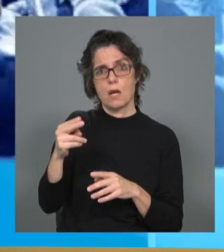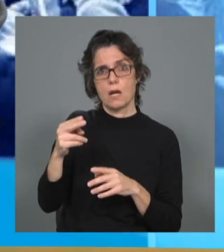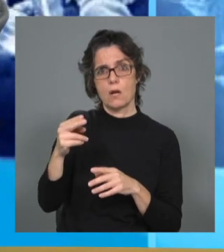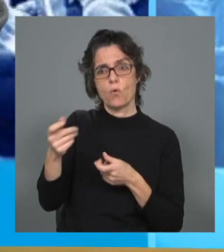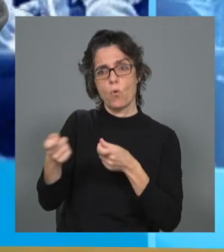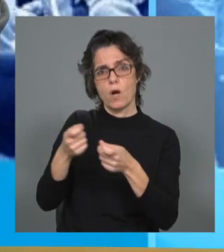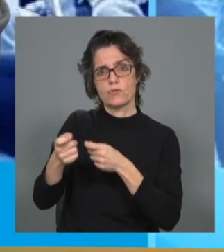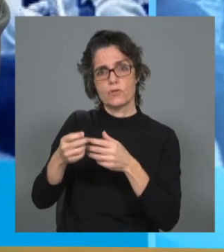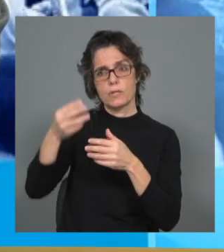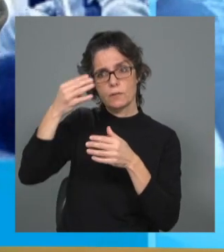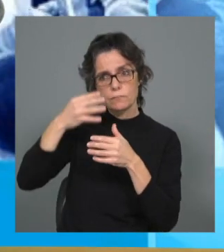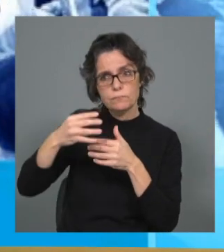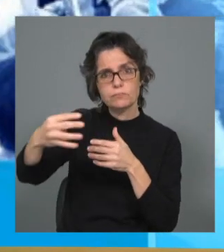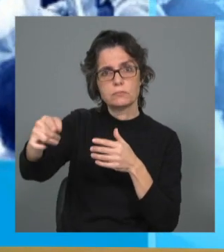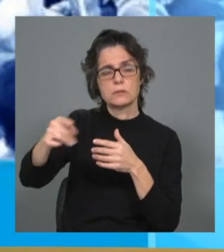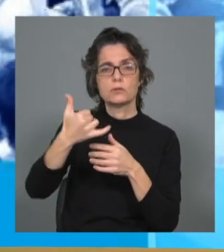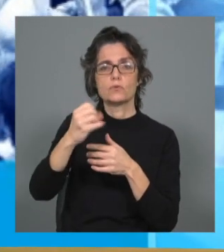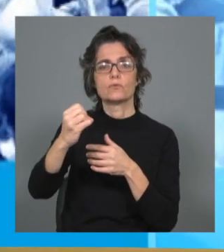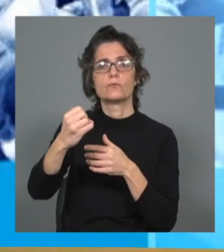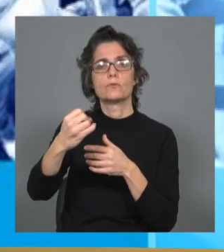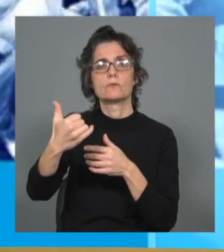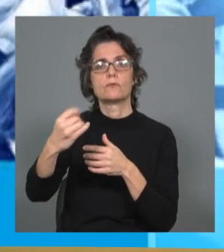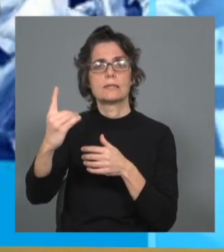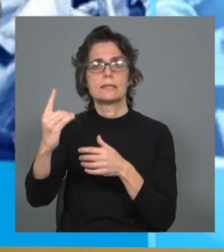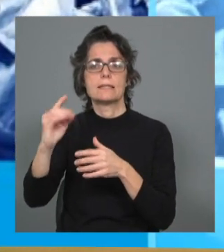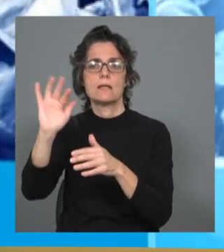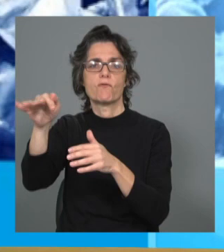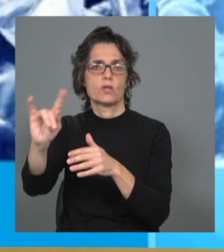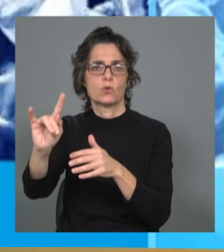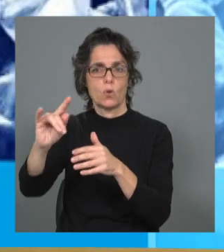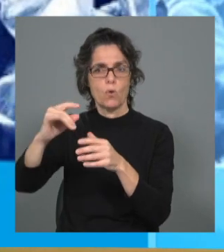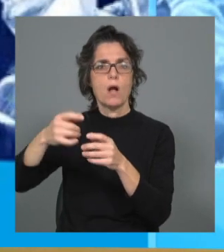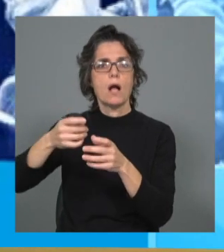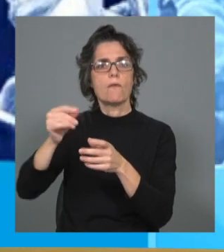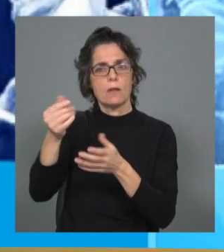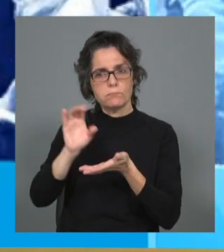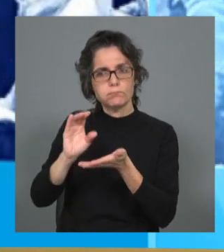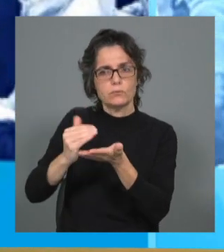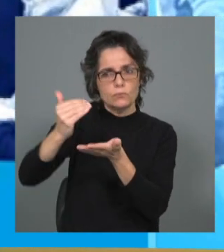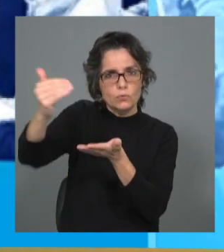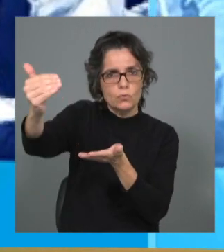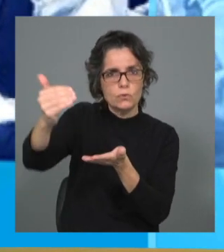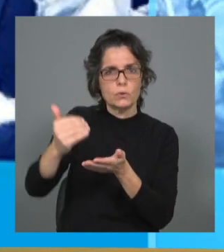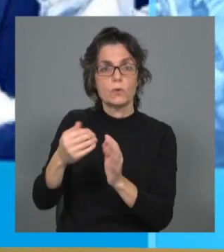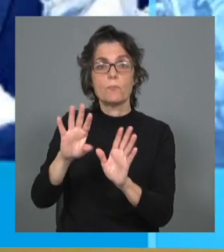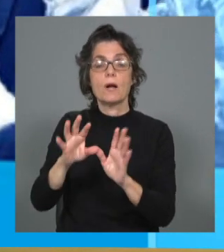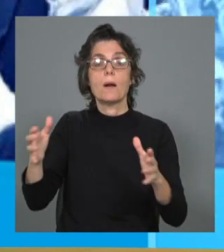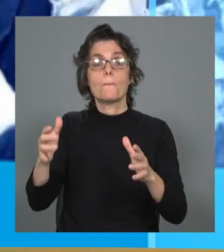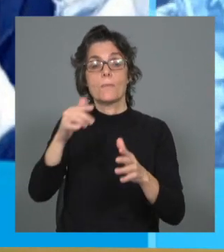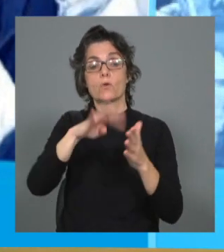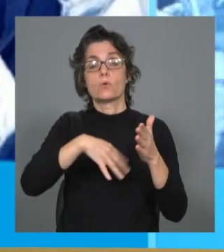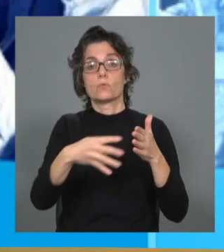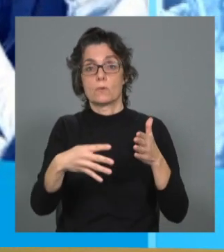não acaba em 26, enfim, haverá rúbricas ou verbas que vão para lá disso, mas o grosso do plano tem que